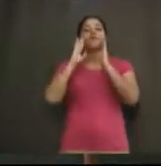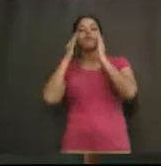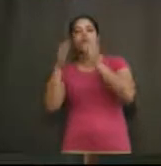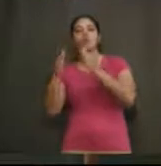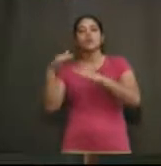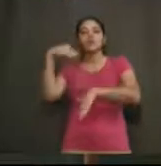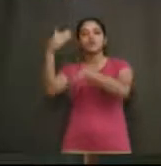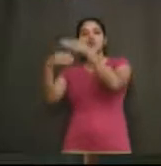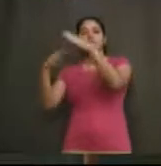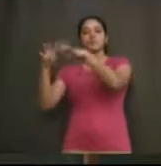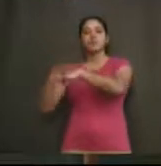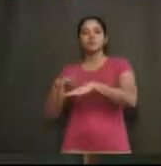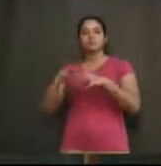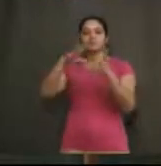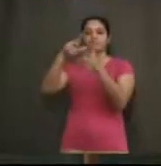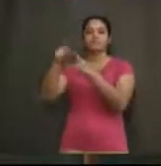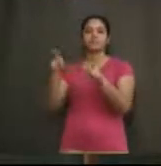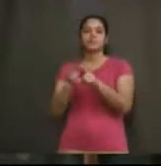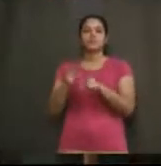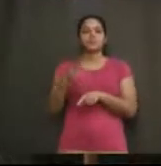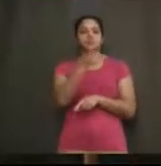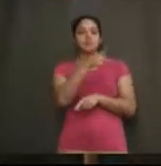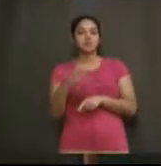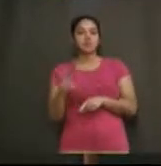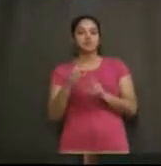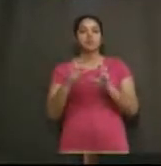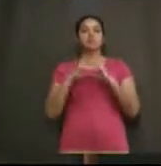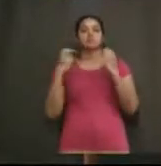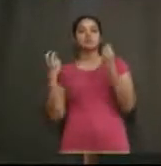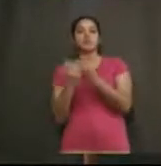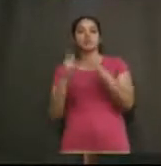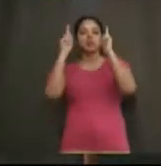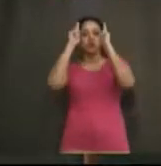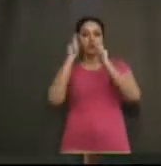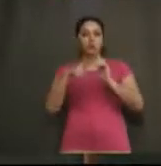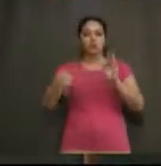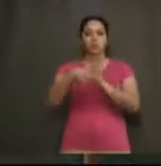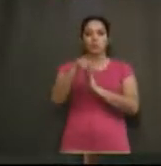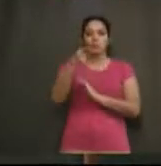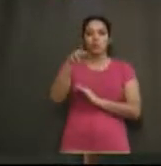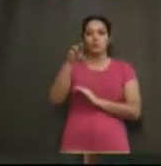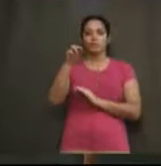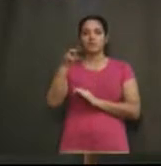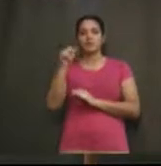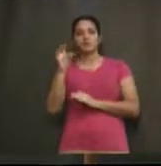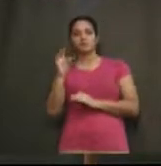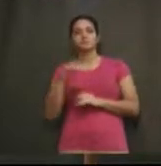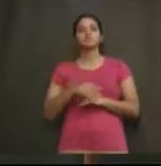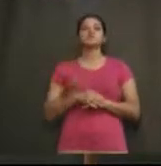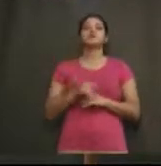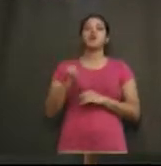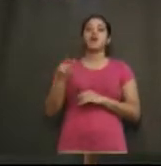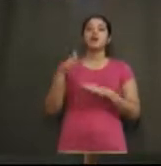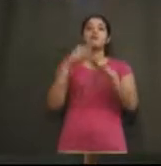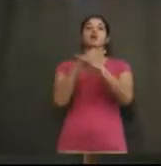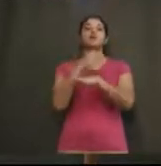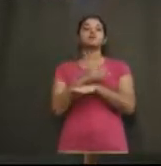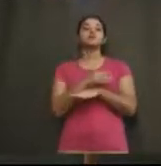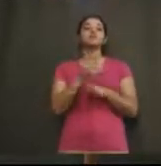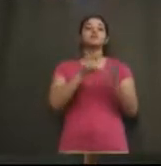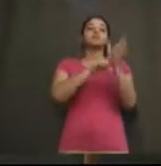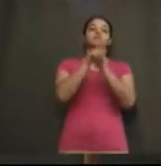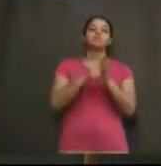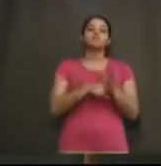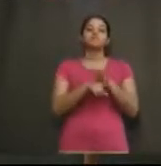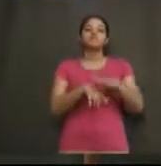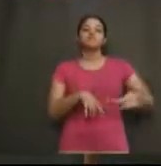Desenvolvimento e presidente do Conselho Gestor do Profmat. Seu trabalho como pesquisador em matemática está centrado nas